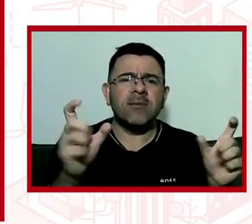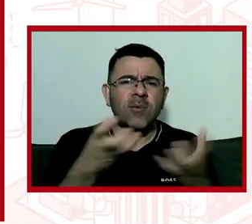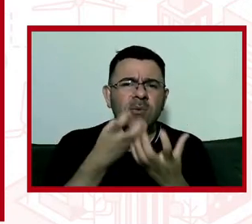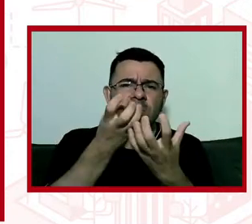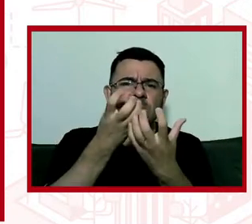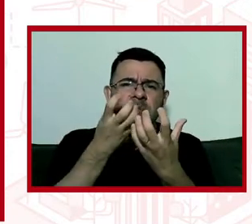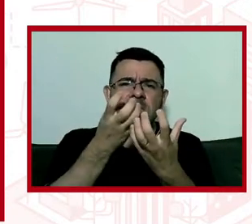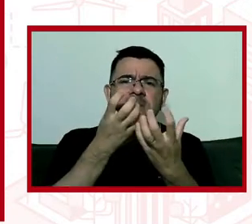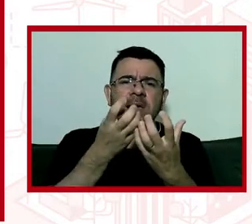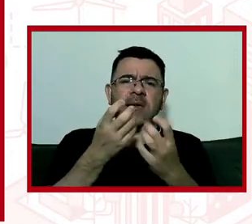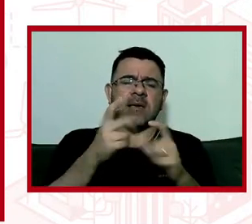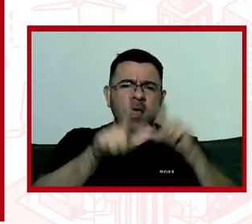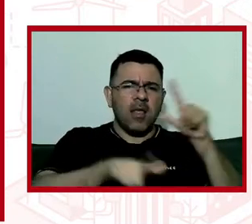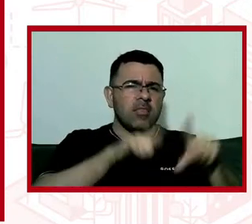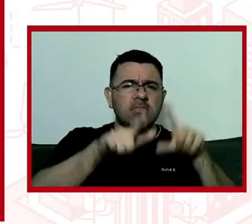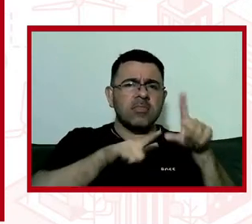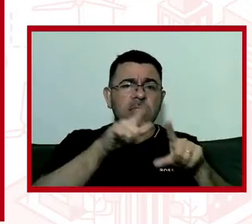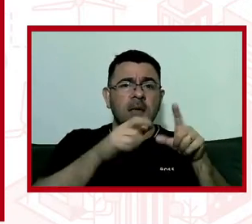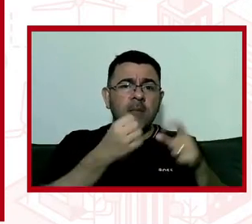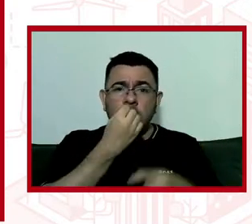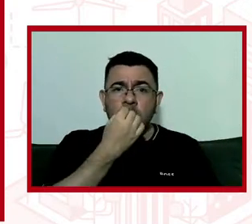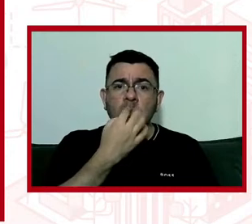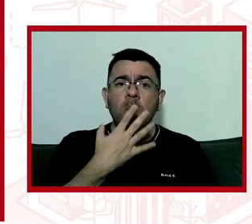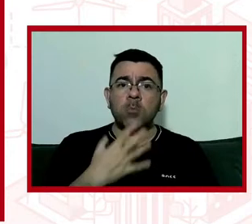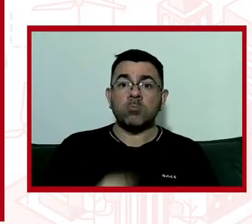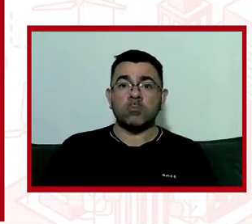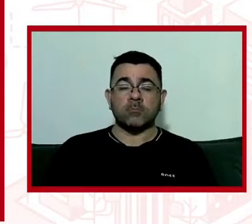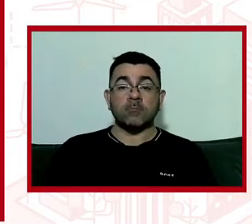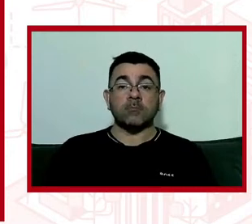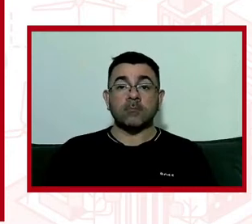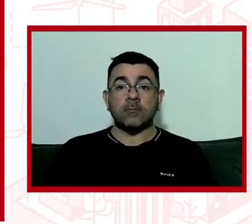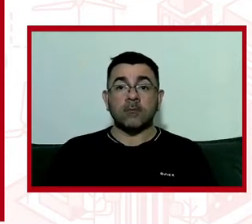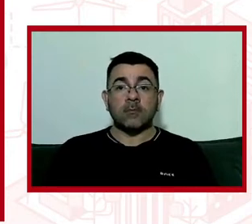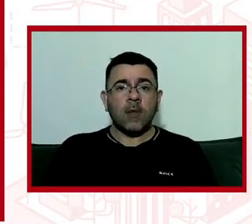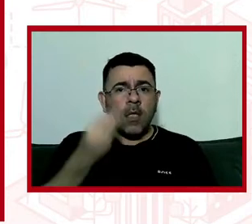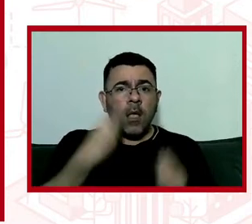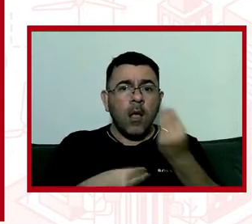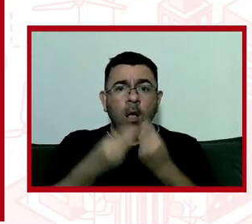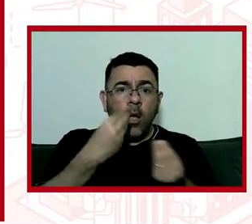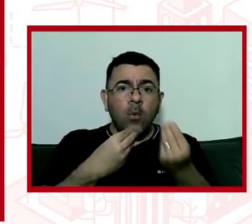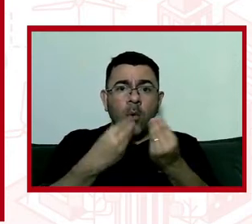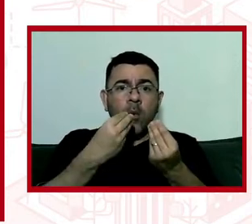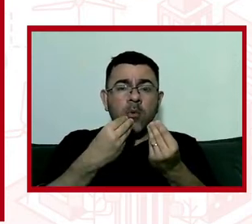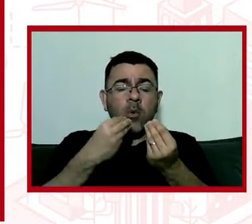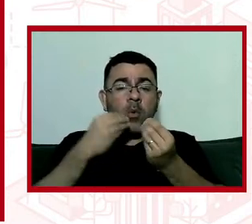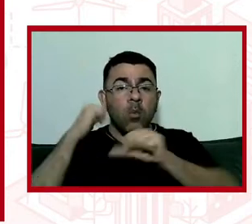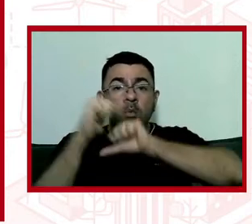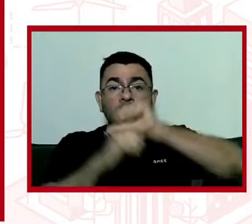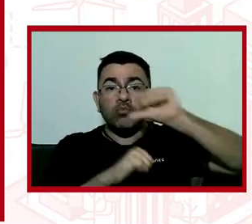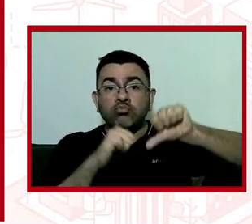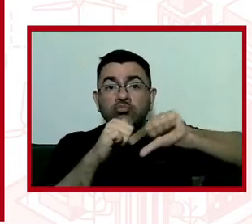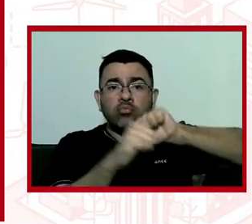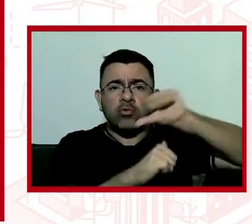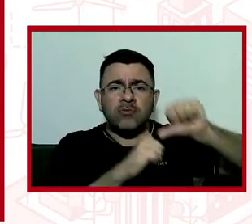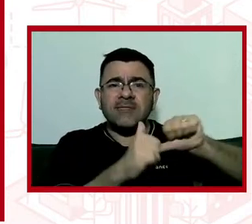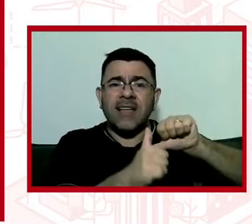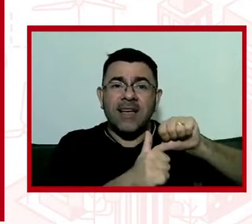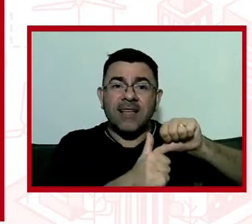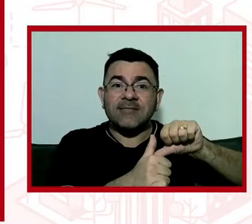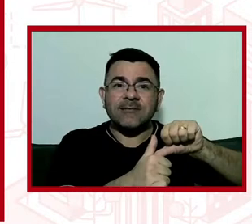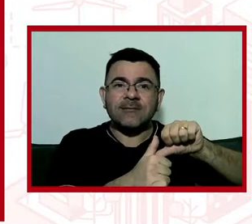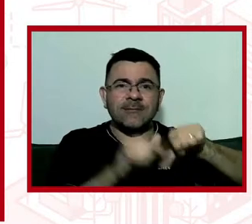pelo serviço público e a forma mais eficiente de a gente construir uma transformação que ganhe qualidade de